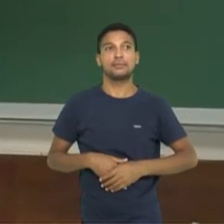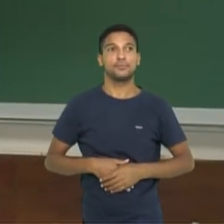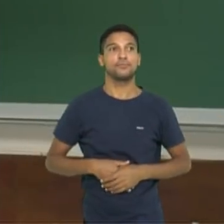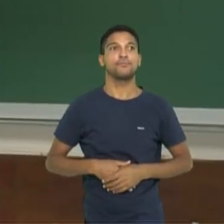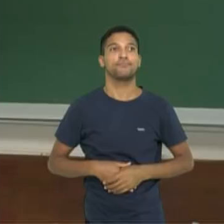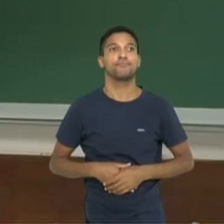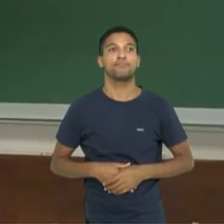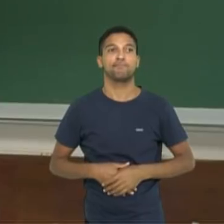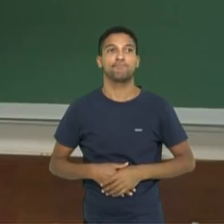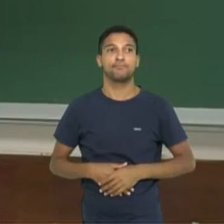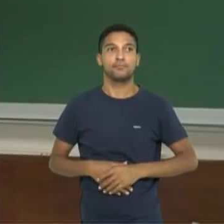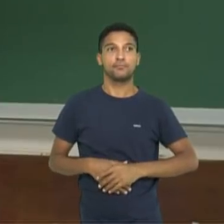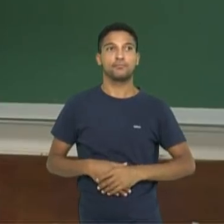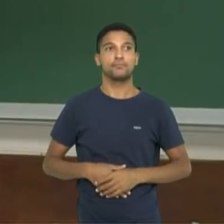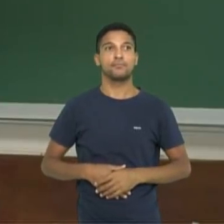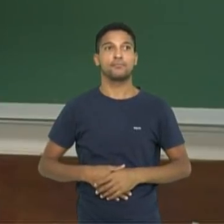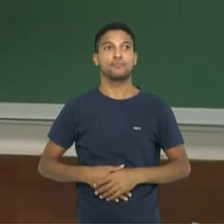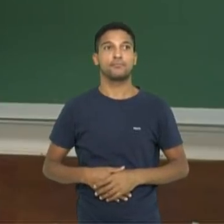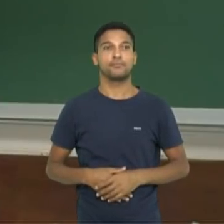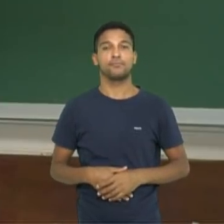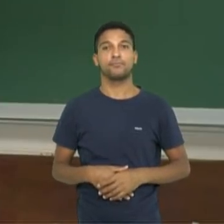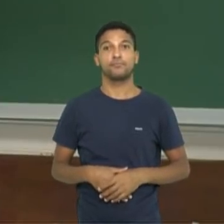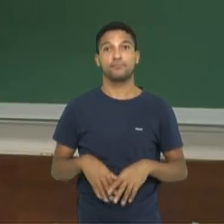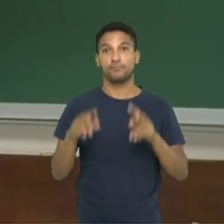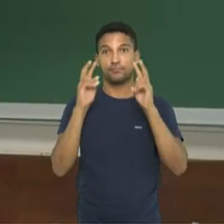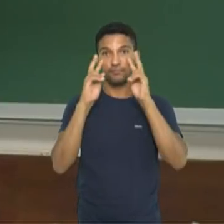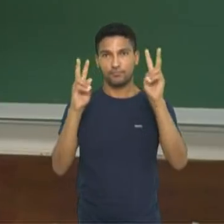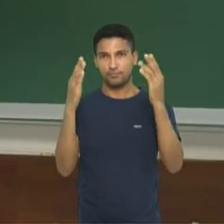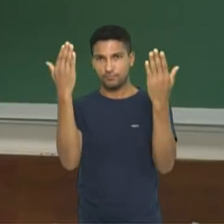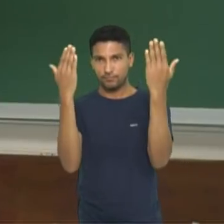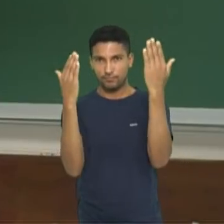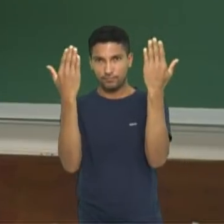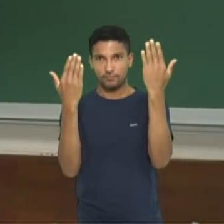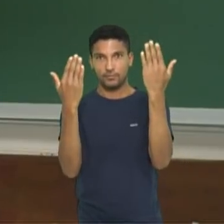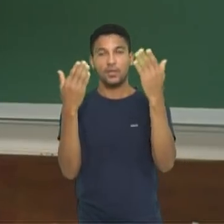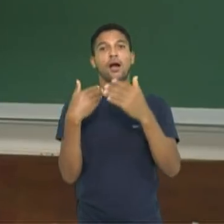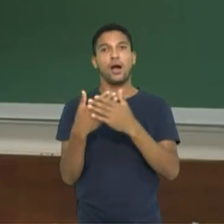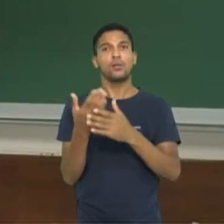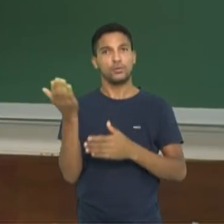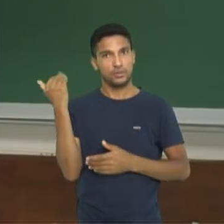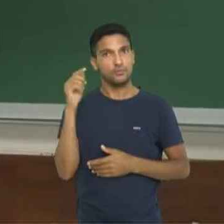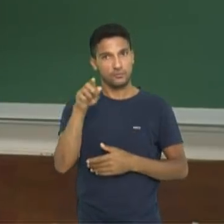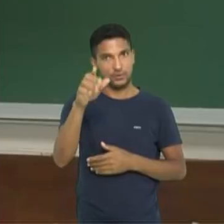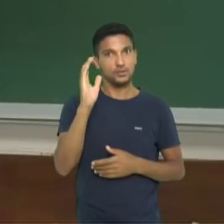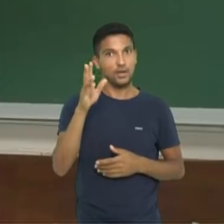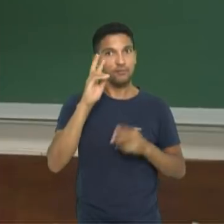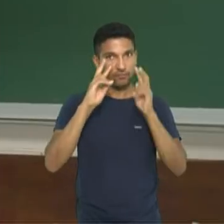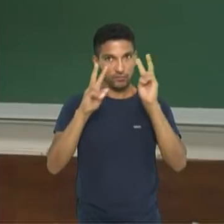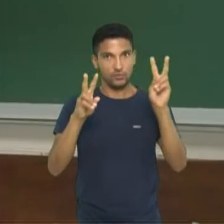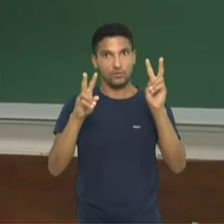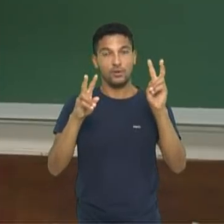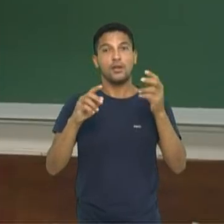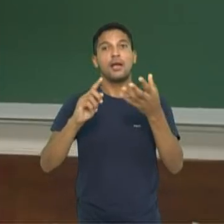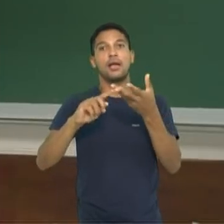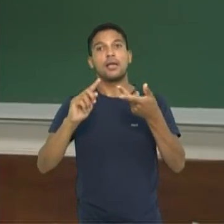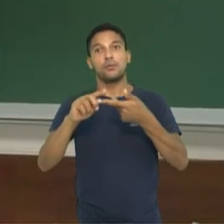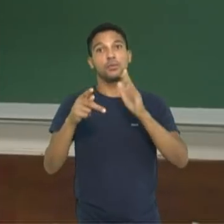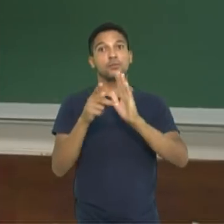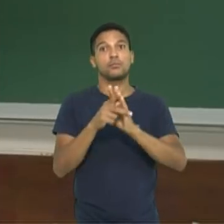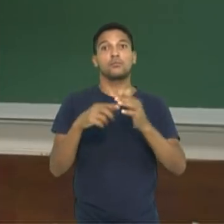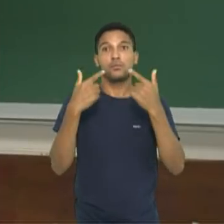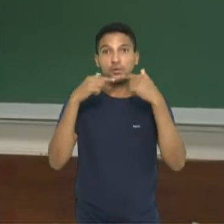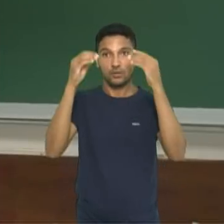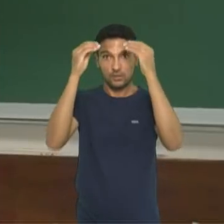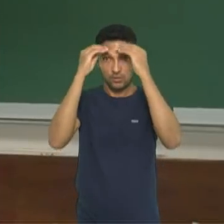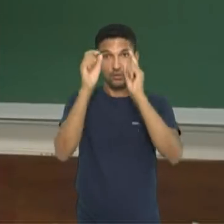da reportagem. E aí, vocês analisaram comigo na aula anterior, né, os elementos da linguagem verbal e não verbal